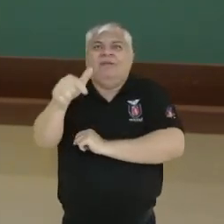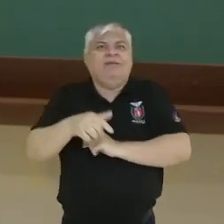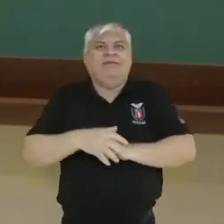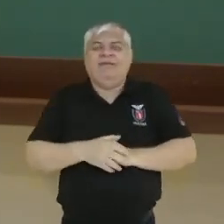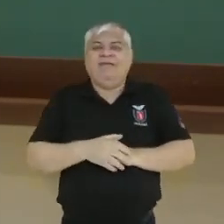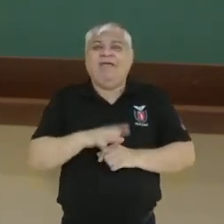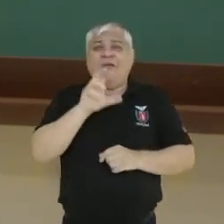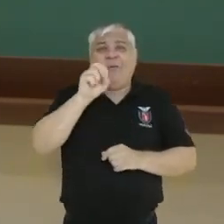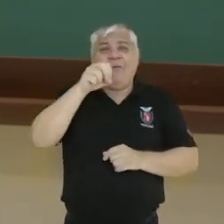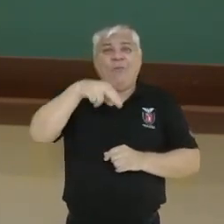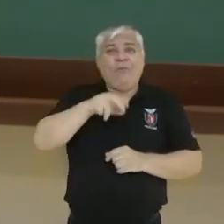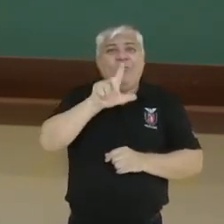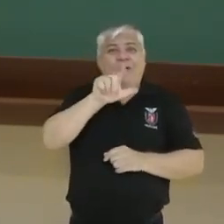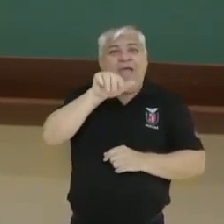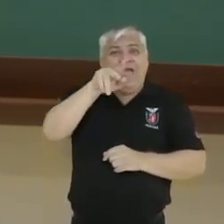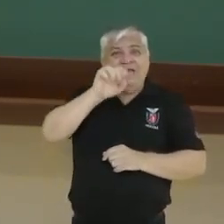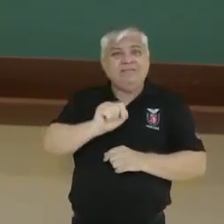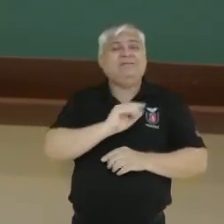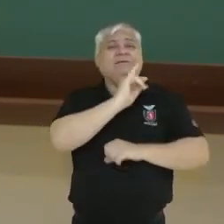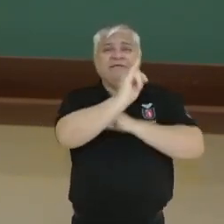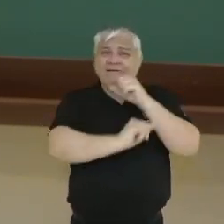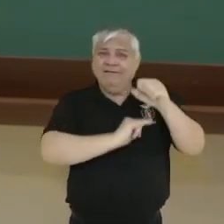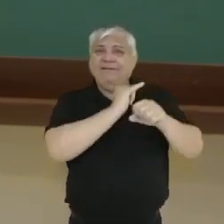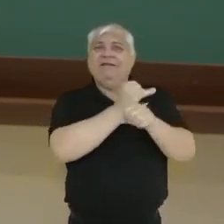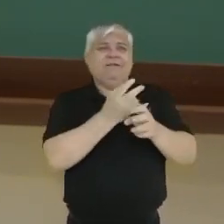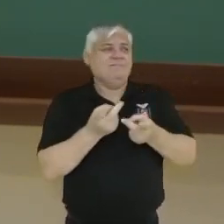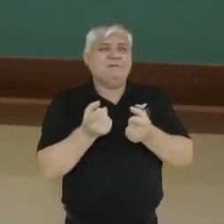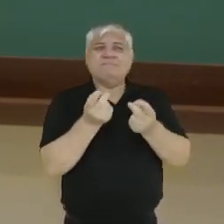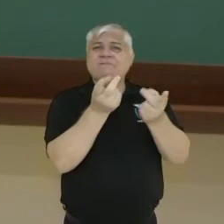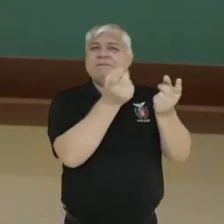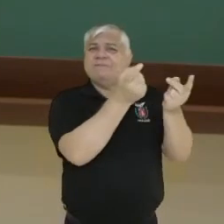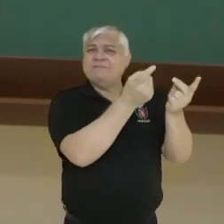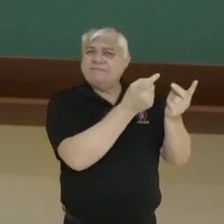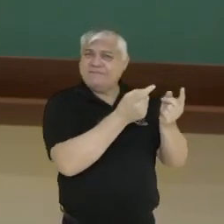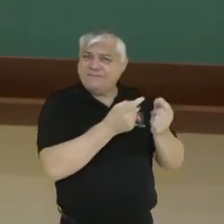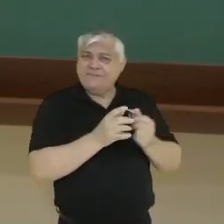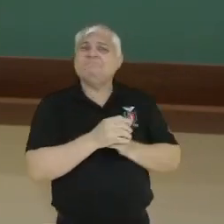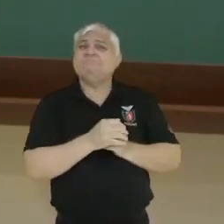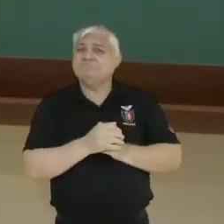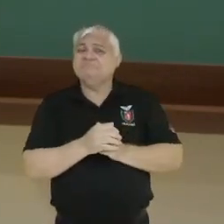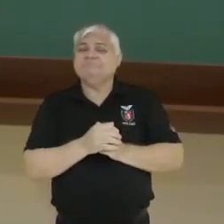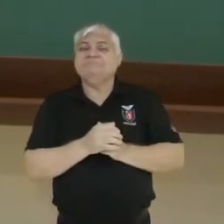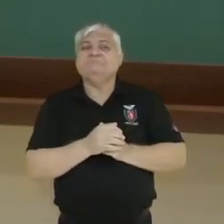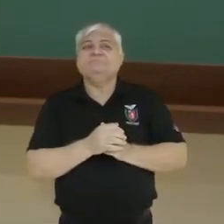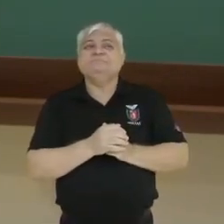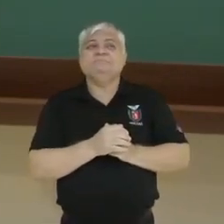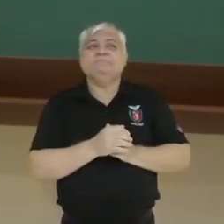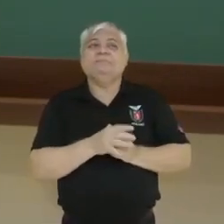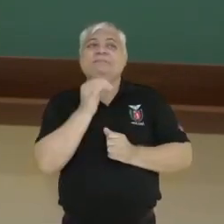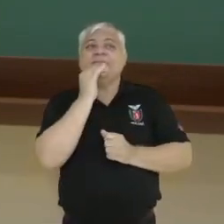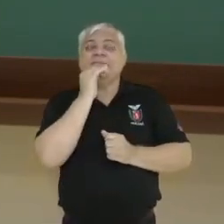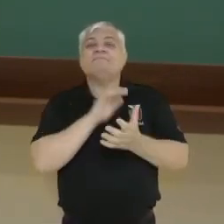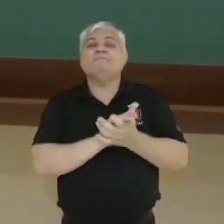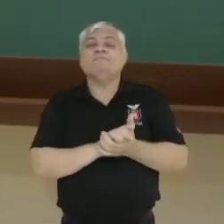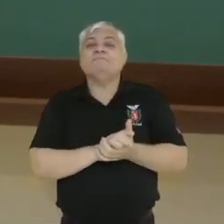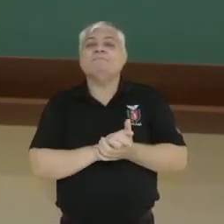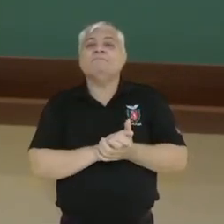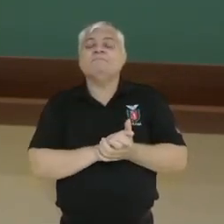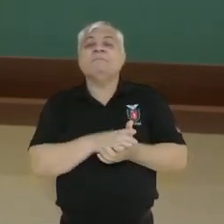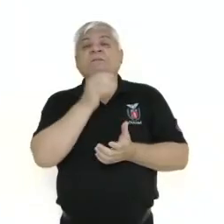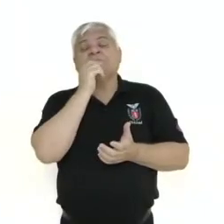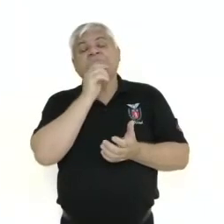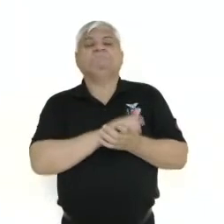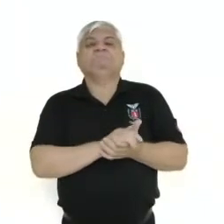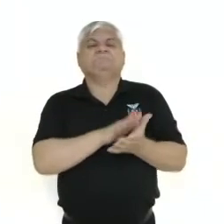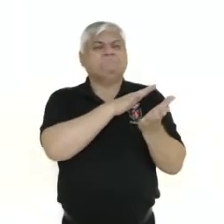falar algumas diferenças entre o negócio físico e o negócio online. As despesas de negócio